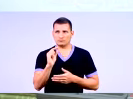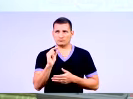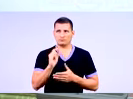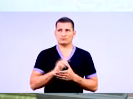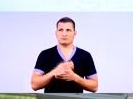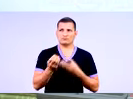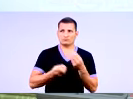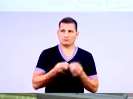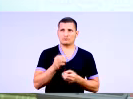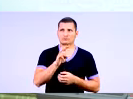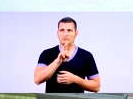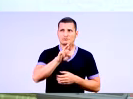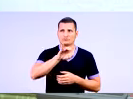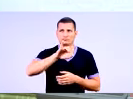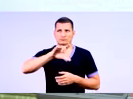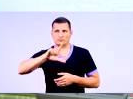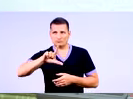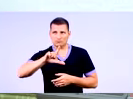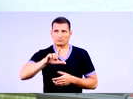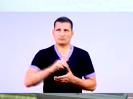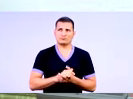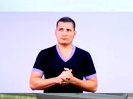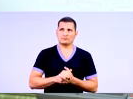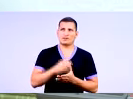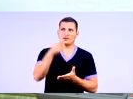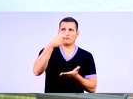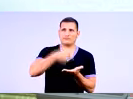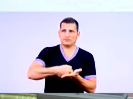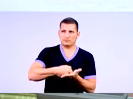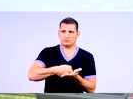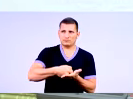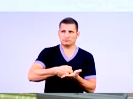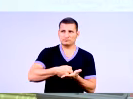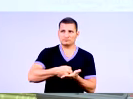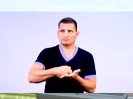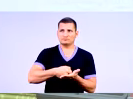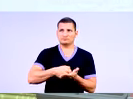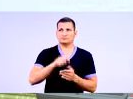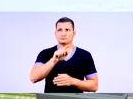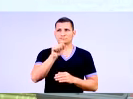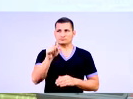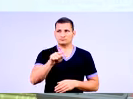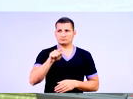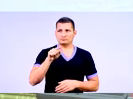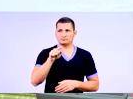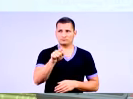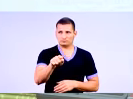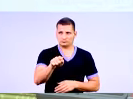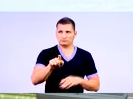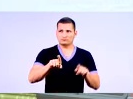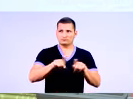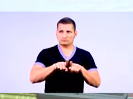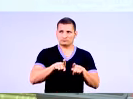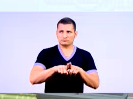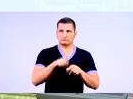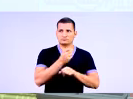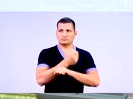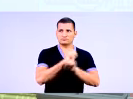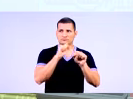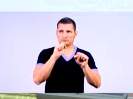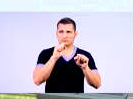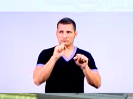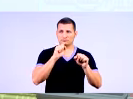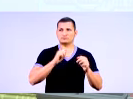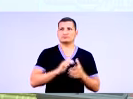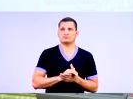é que ele funciona na sua forma afirmativa, interrogativa e negativa. E para isso eu vou pedir